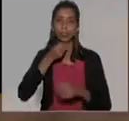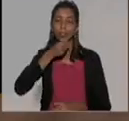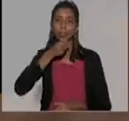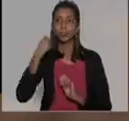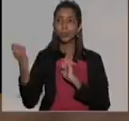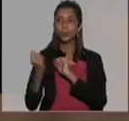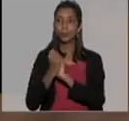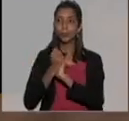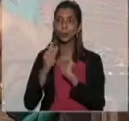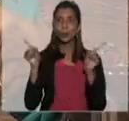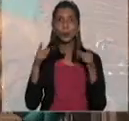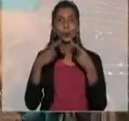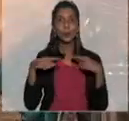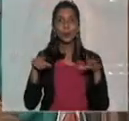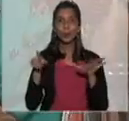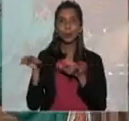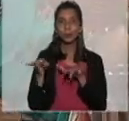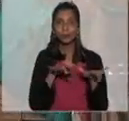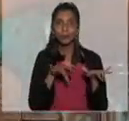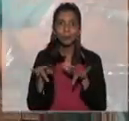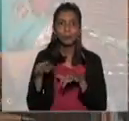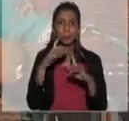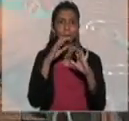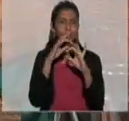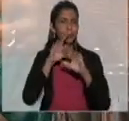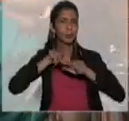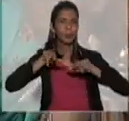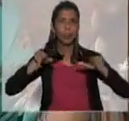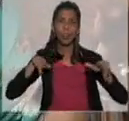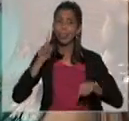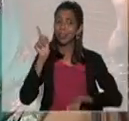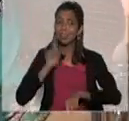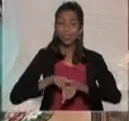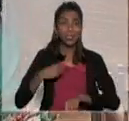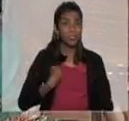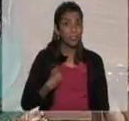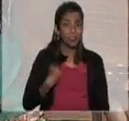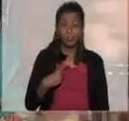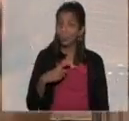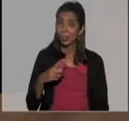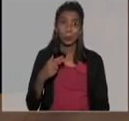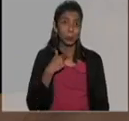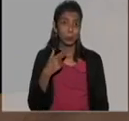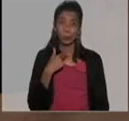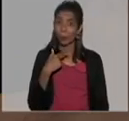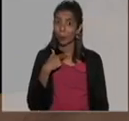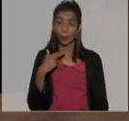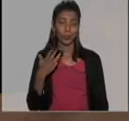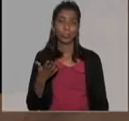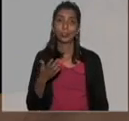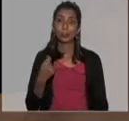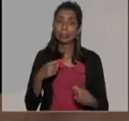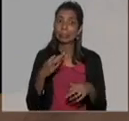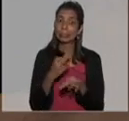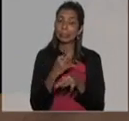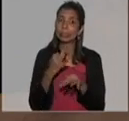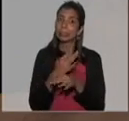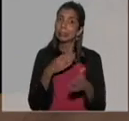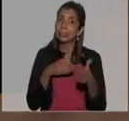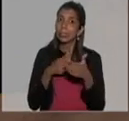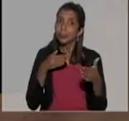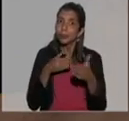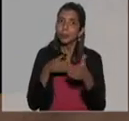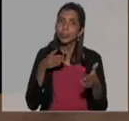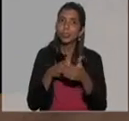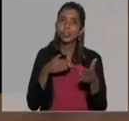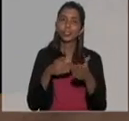sendo acompanhada pelos músicos que era o pianista clarinete ali tinha música ao vivo era um Vivo então eu não podia atravessar Você tá entendendo o que que é atravessar